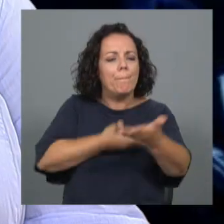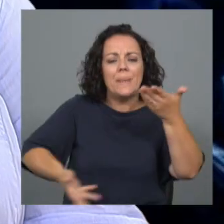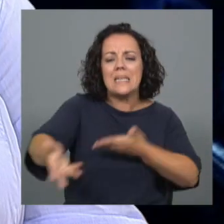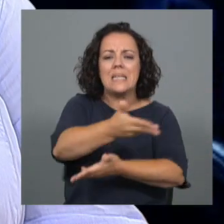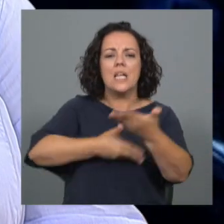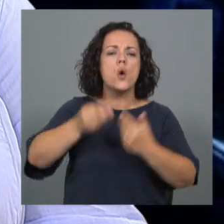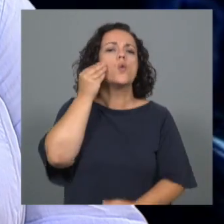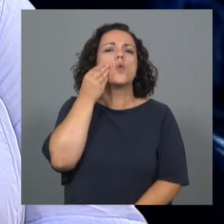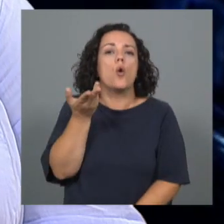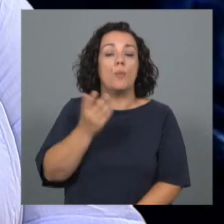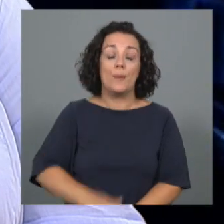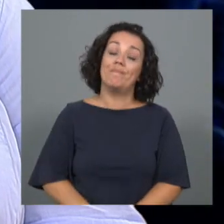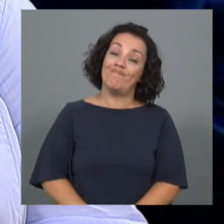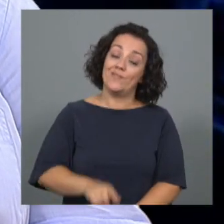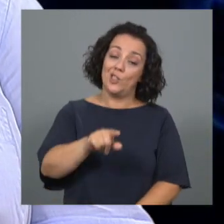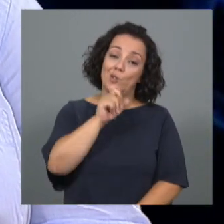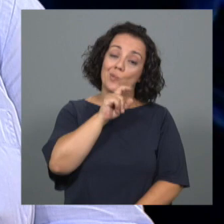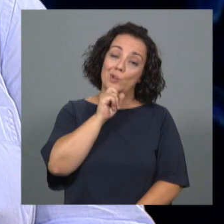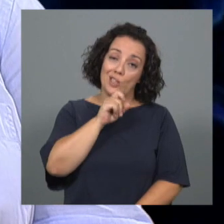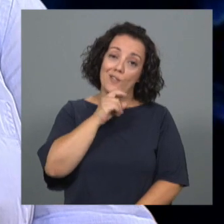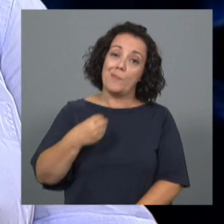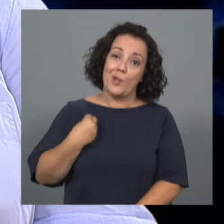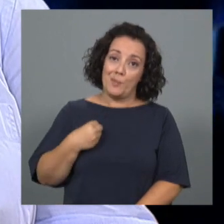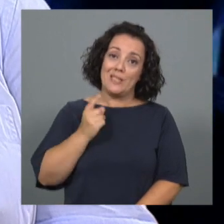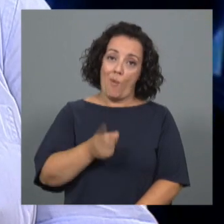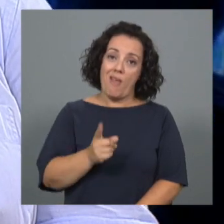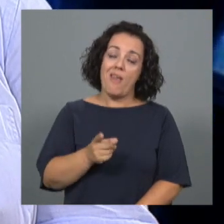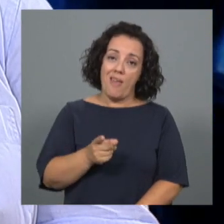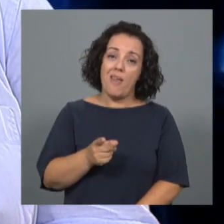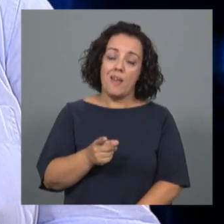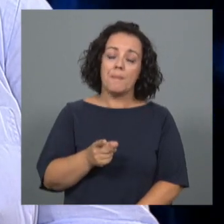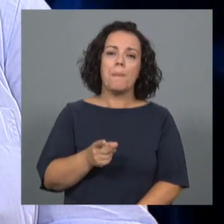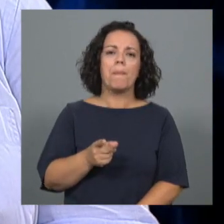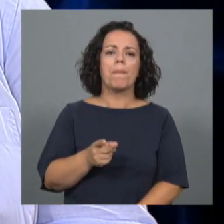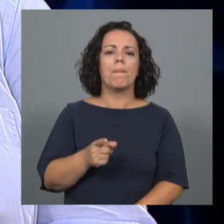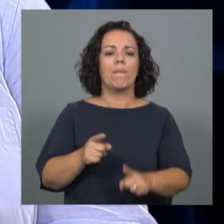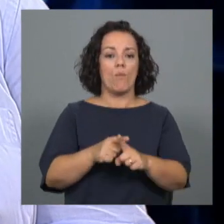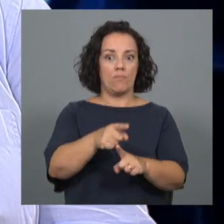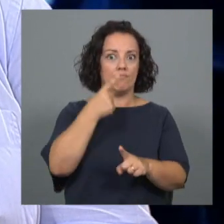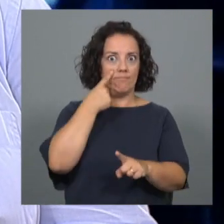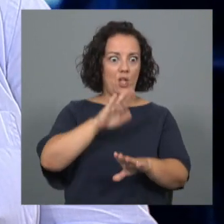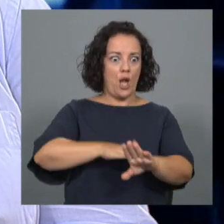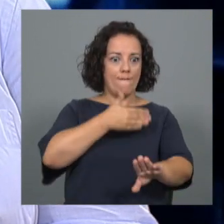às tantas, é exatamente a grande preocupação, é de corpo, enquanto do reforço